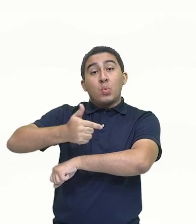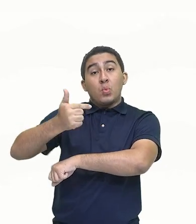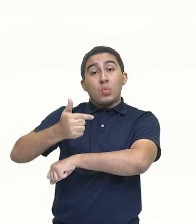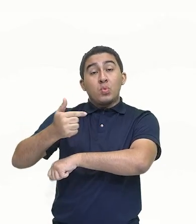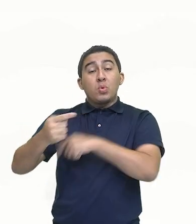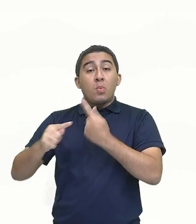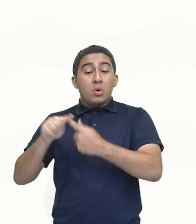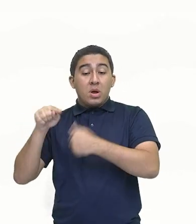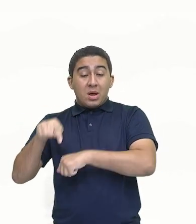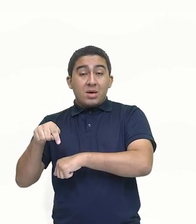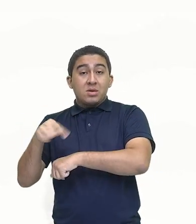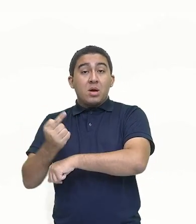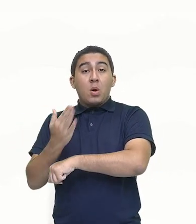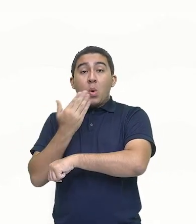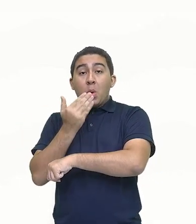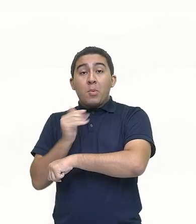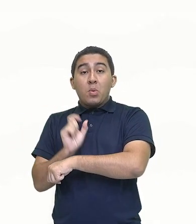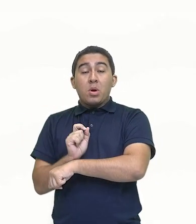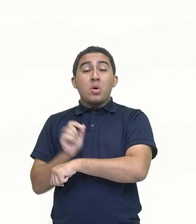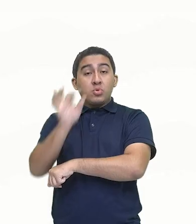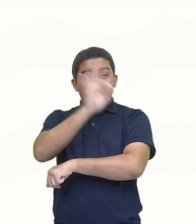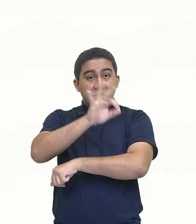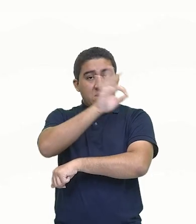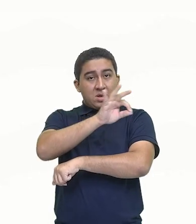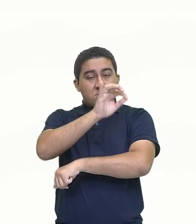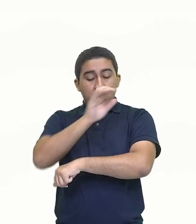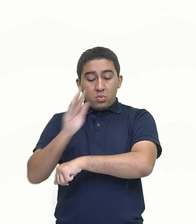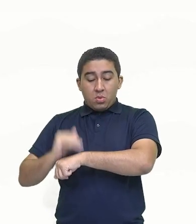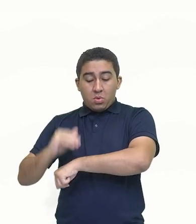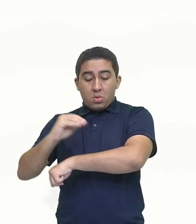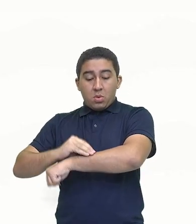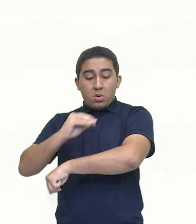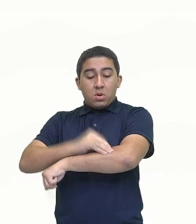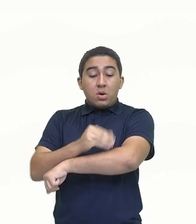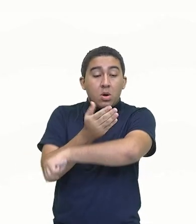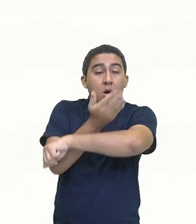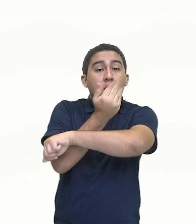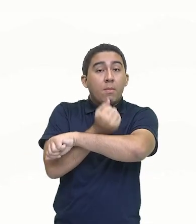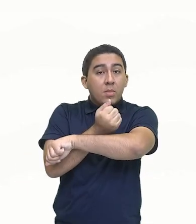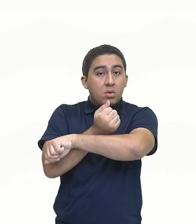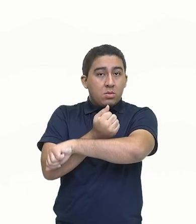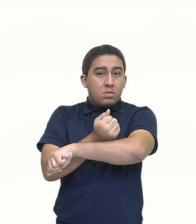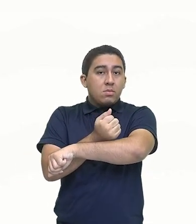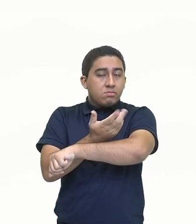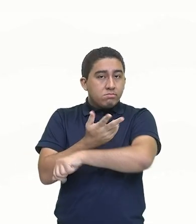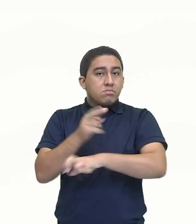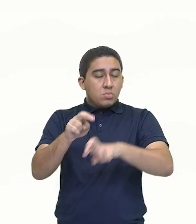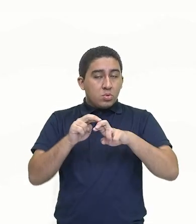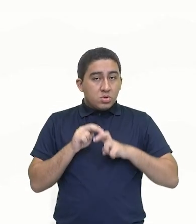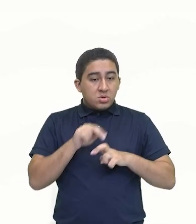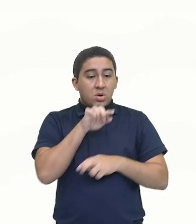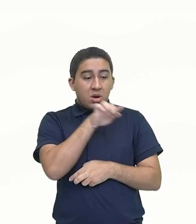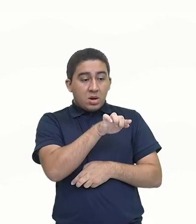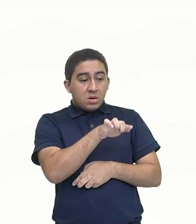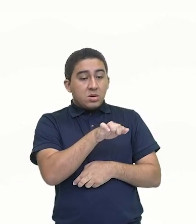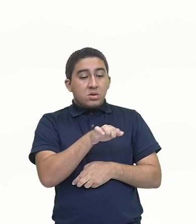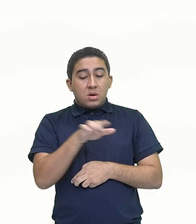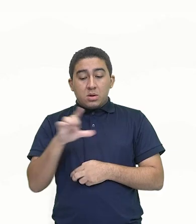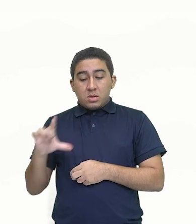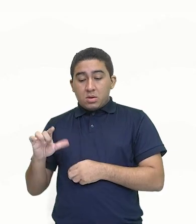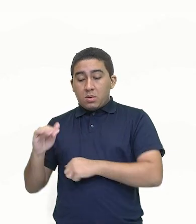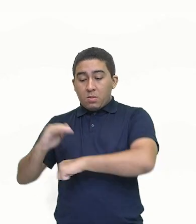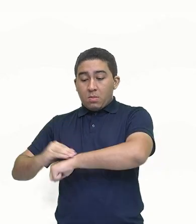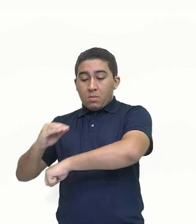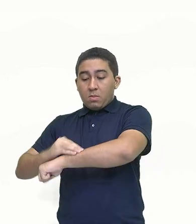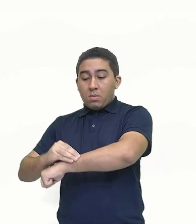está se alimentando de um inseto, né? E assim, esses insetos que servem de alimentos para o